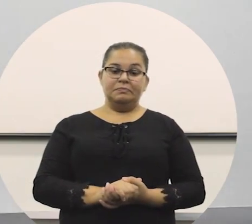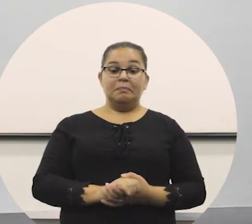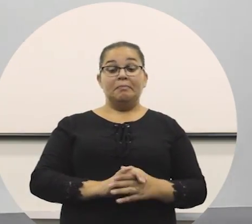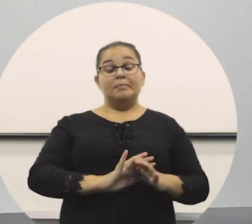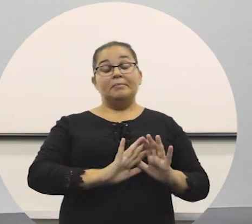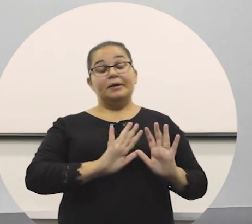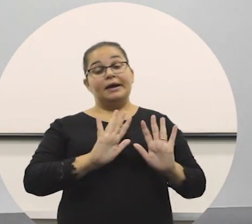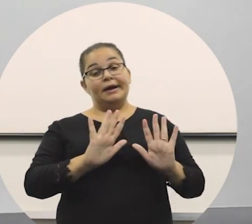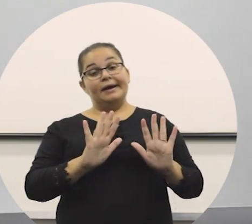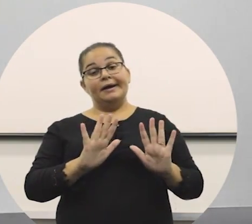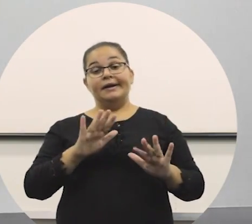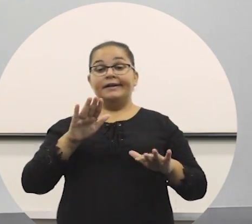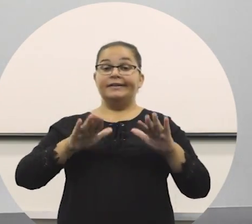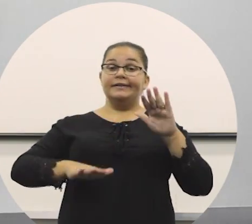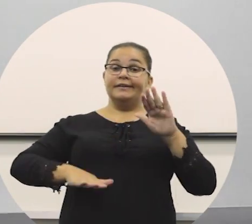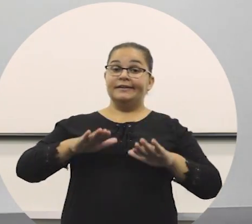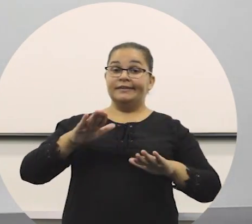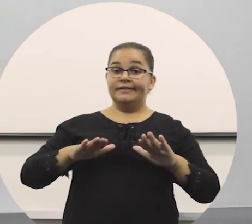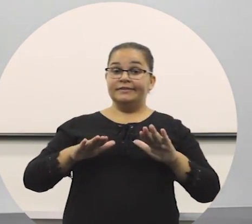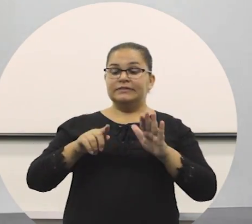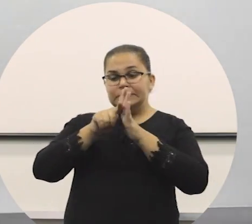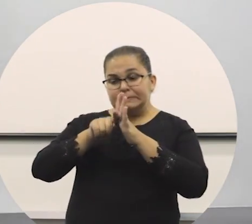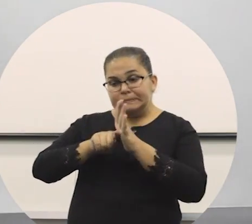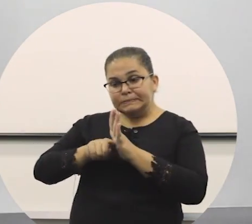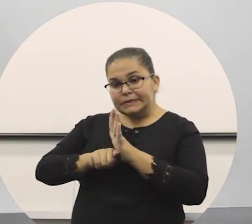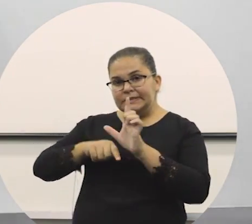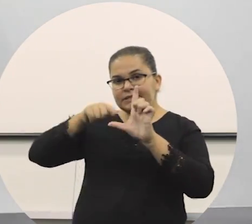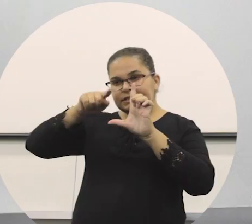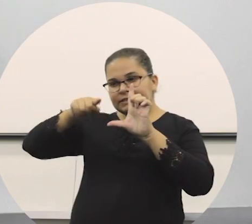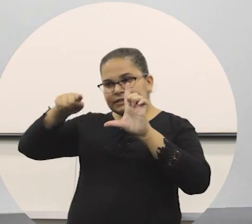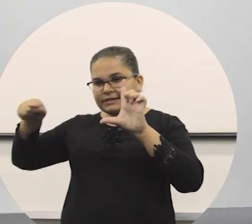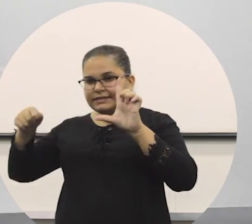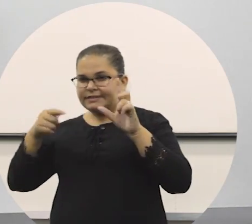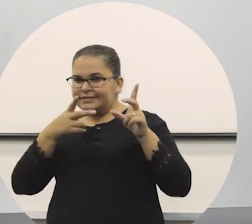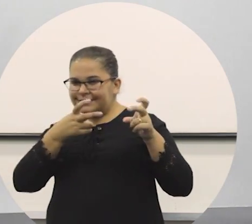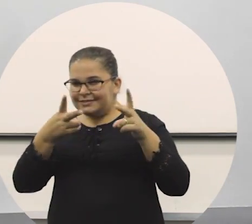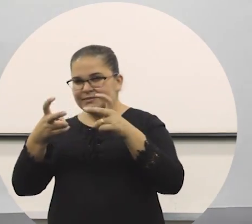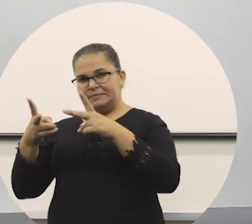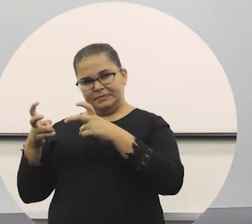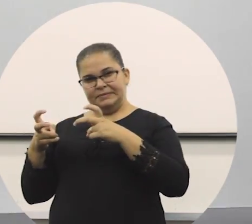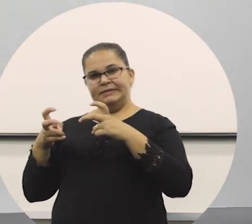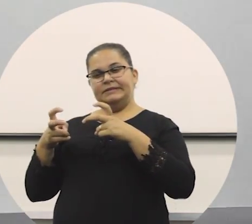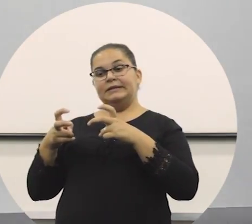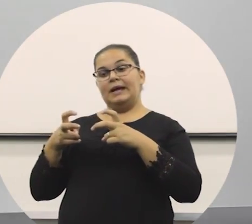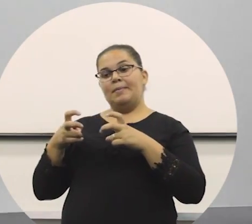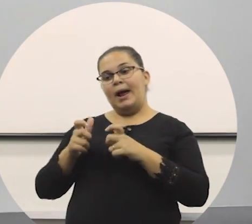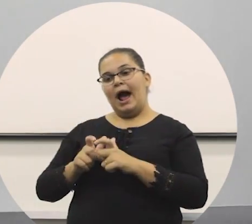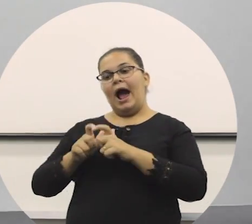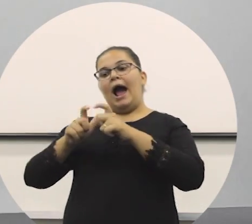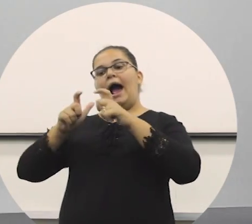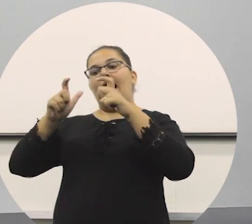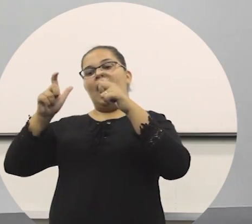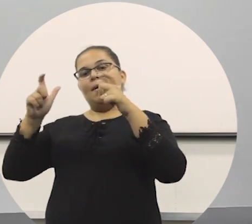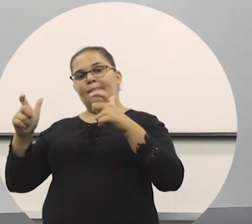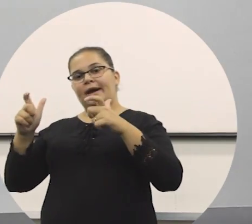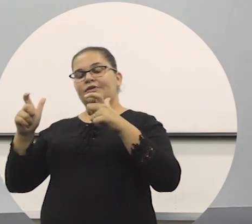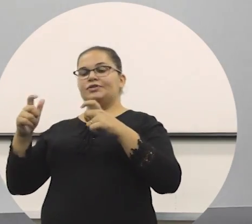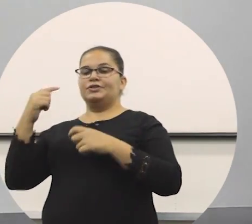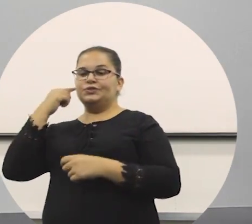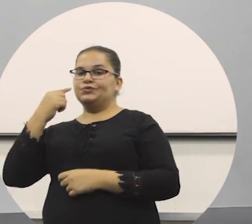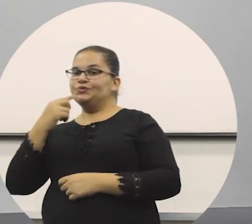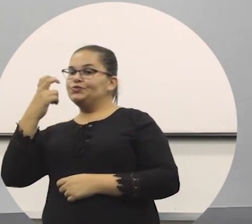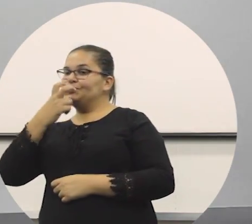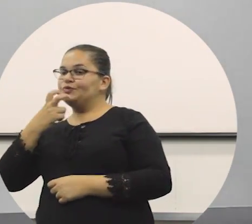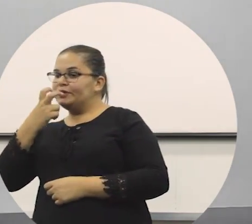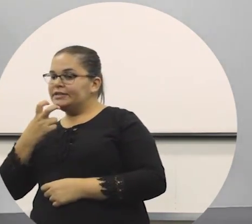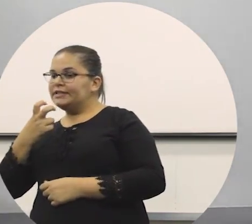Mas a estatística, do jeito que a gente faz pesquisa experimental hoje em dia, traz esse resultado pra gente.